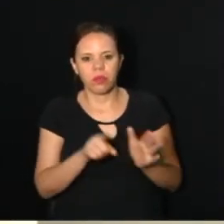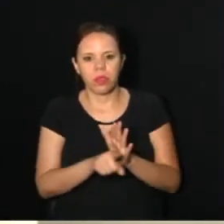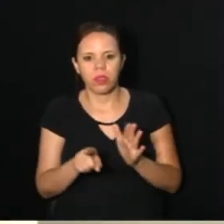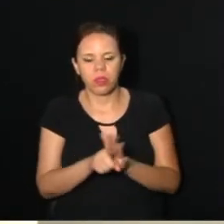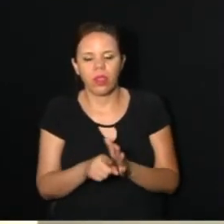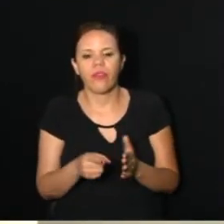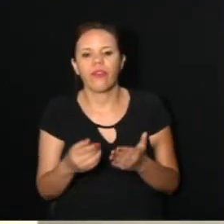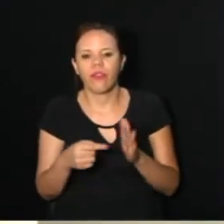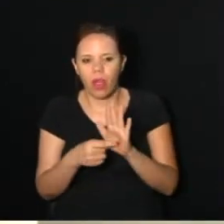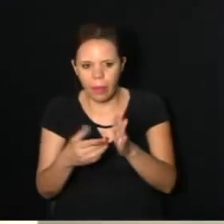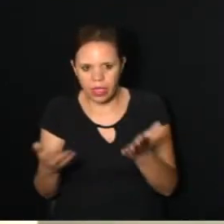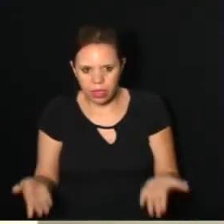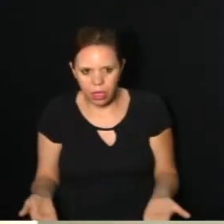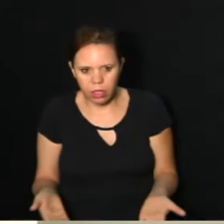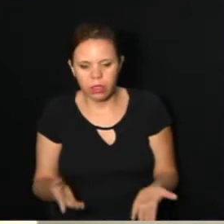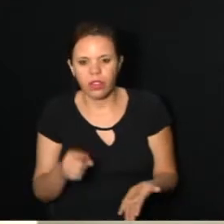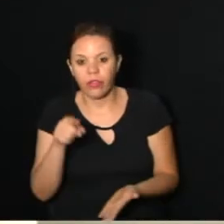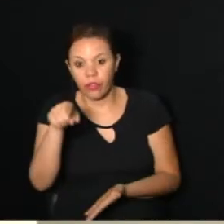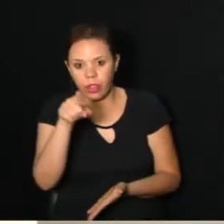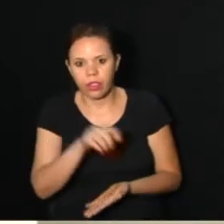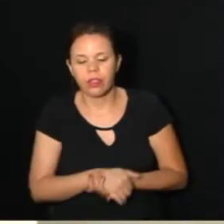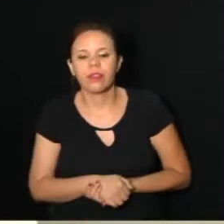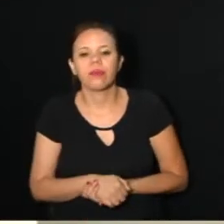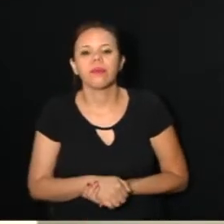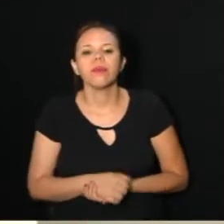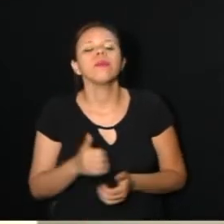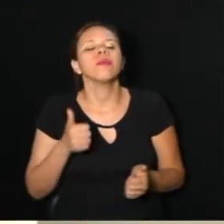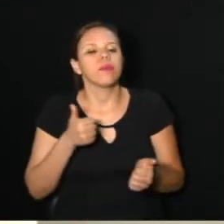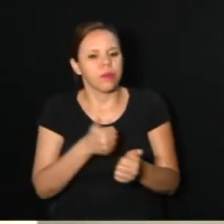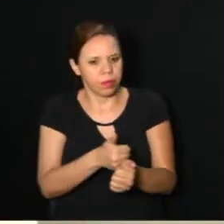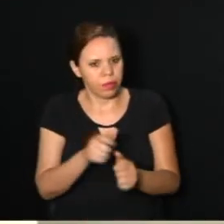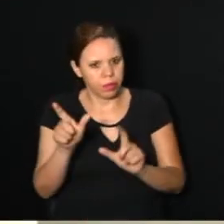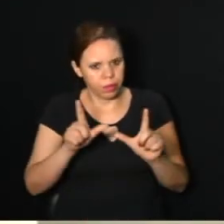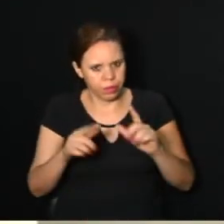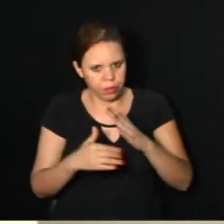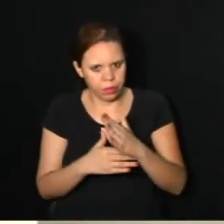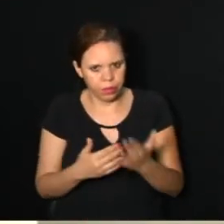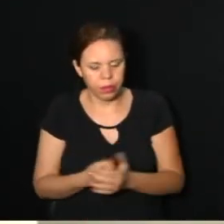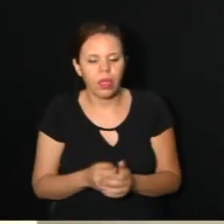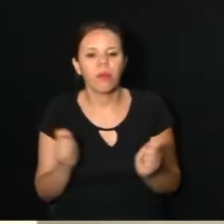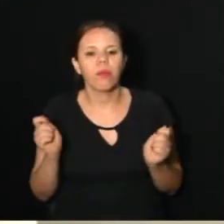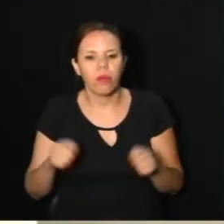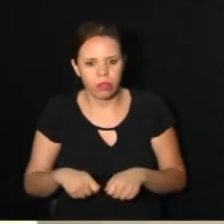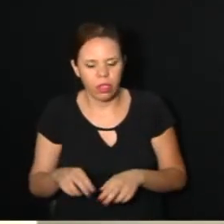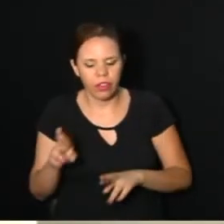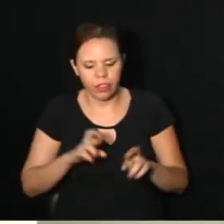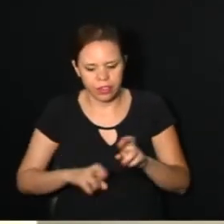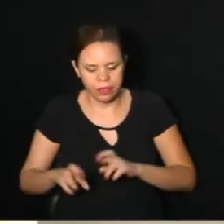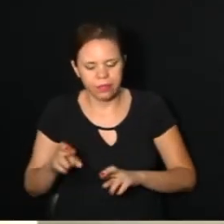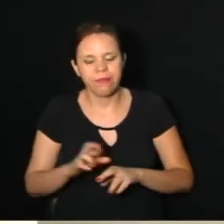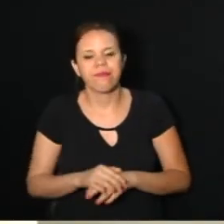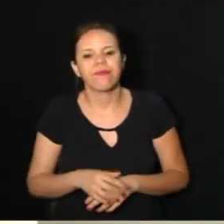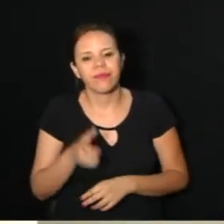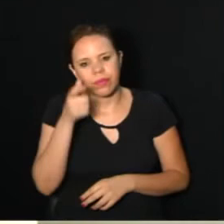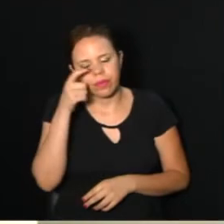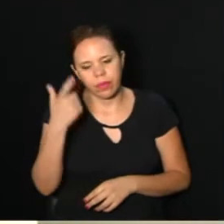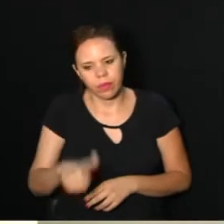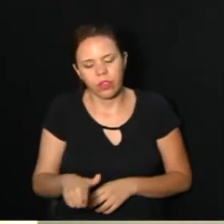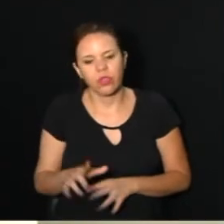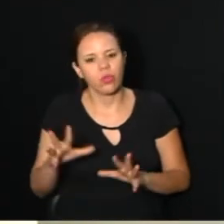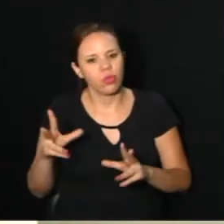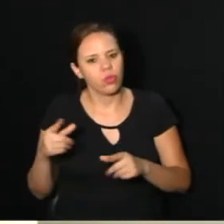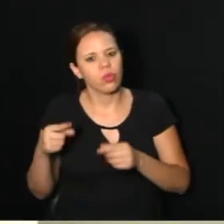foram apresentados e você, que acompanhou pela TV Câmara, poderá rever, ouvir novamente todos